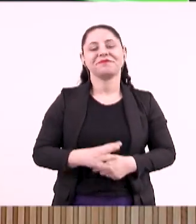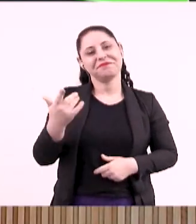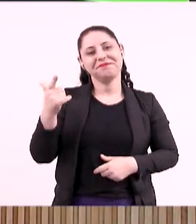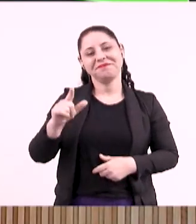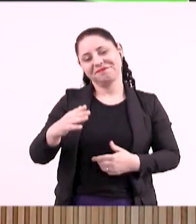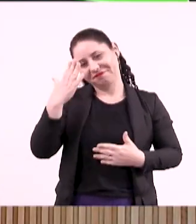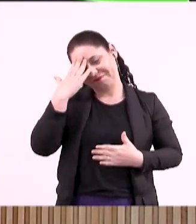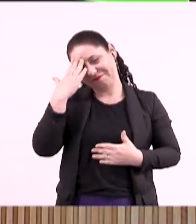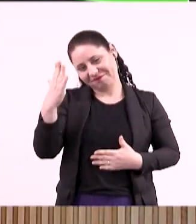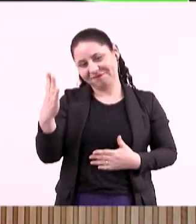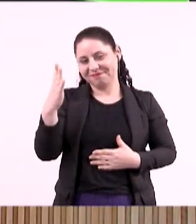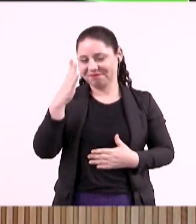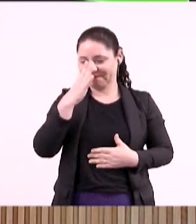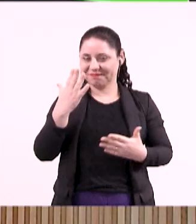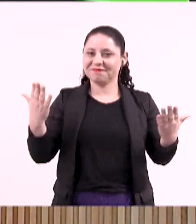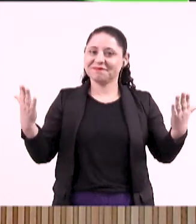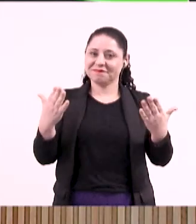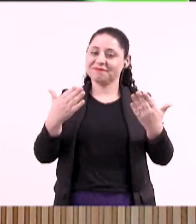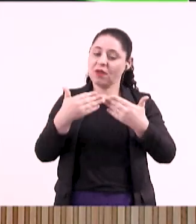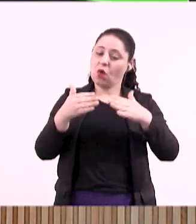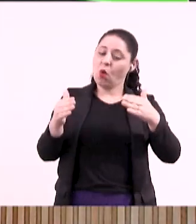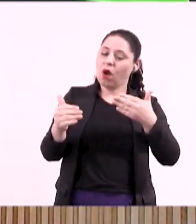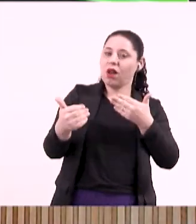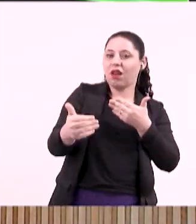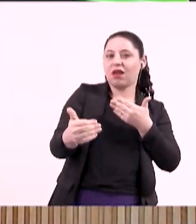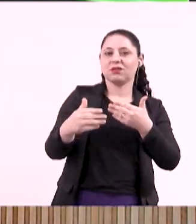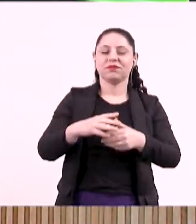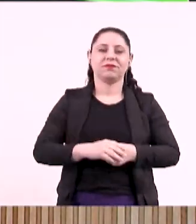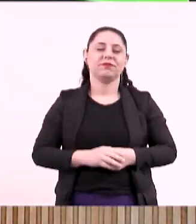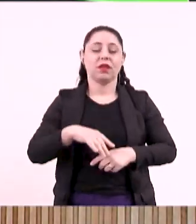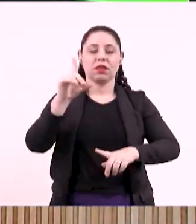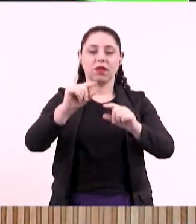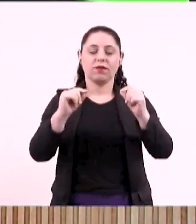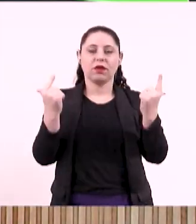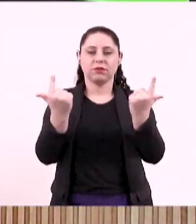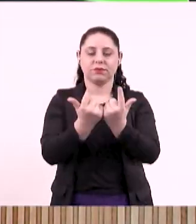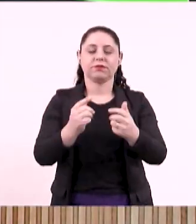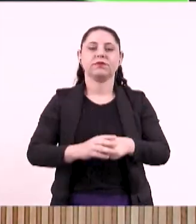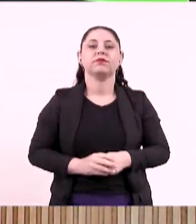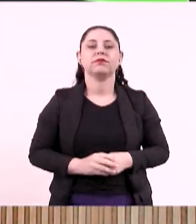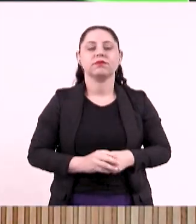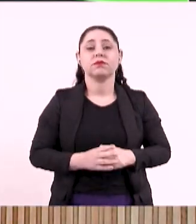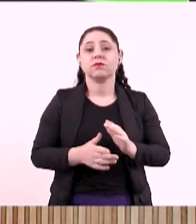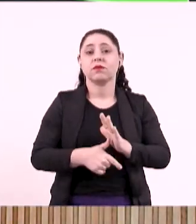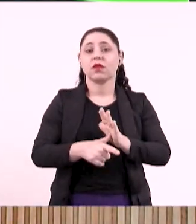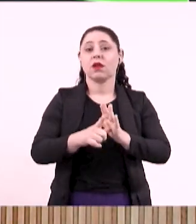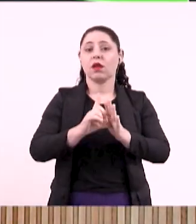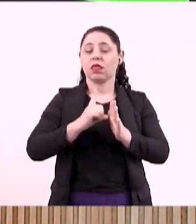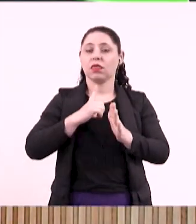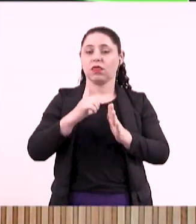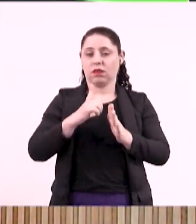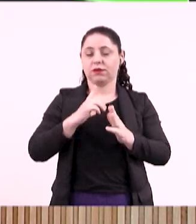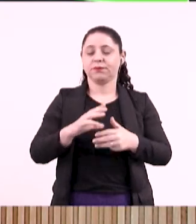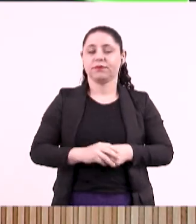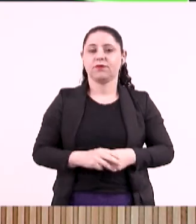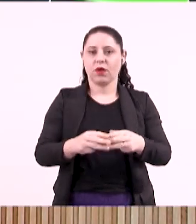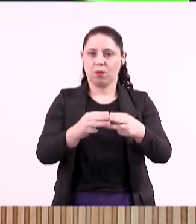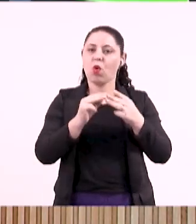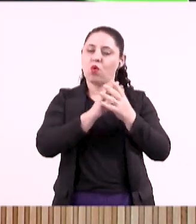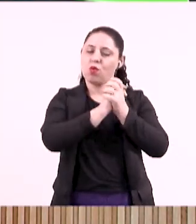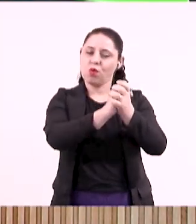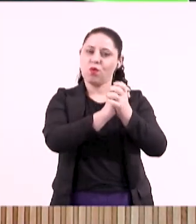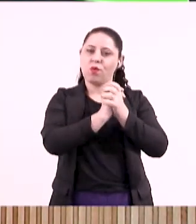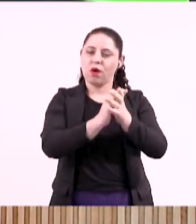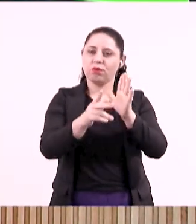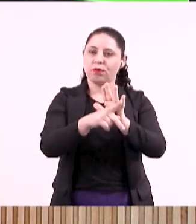Mais uma vez, muito obrigado por seguir ao vivo com a gente na companhia, na audiência da TV Lemes. Antes da gente ter a entrega da moção de